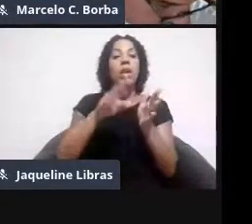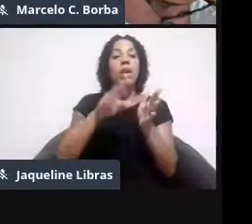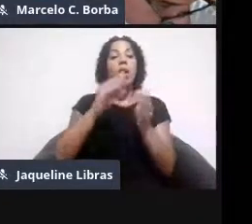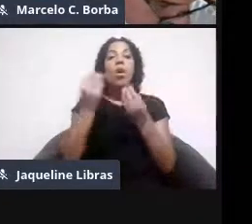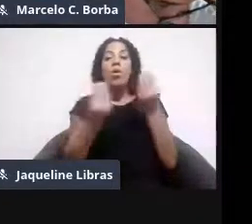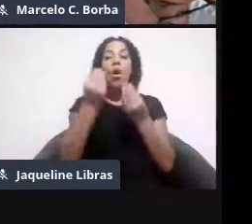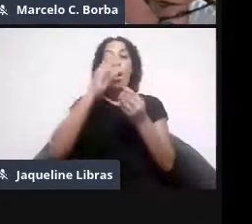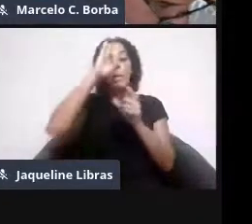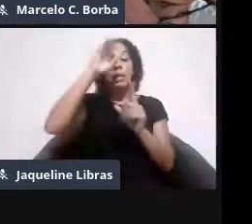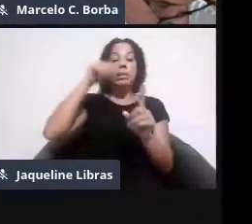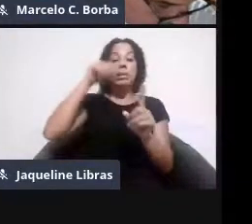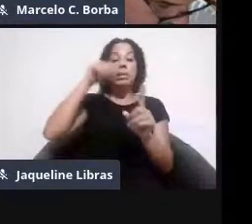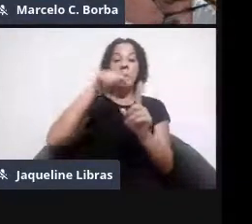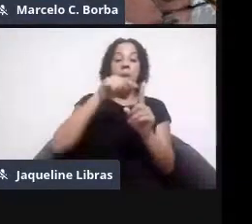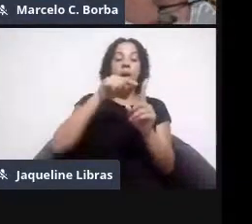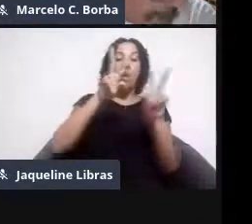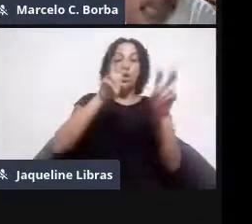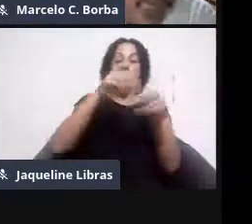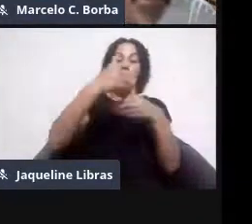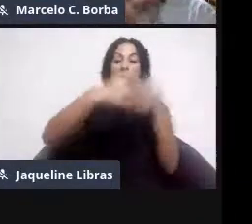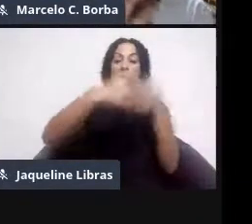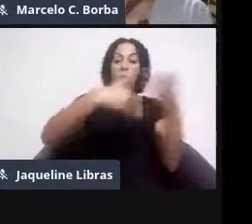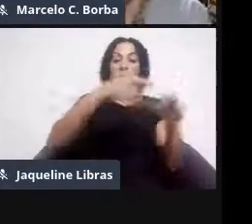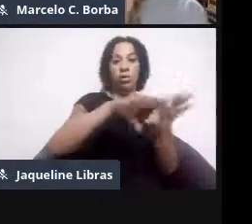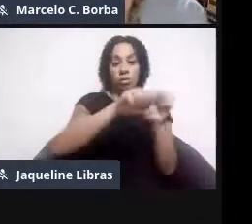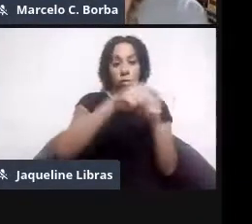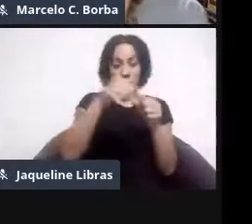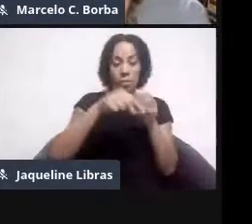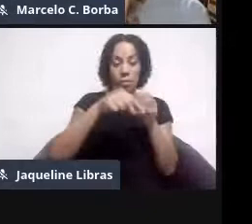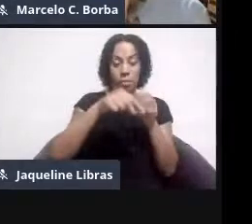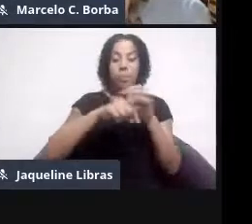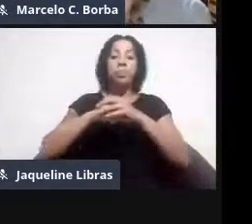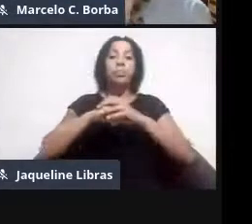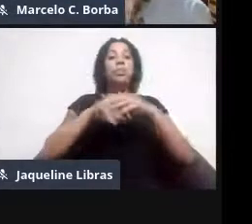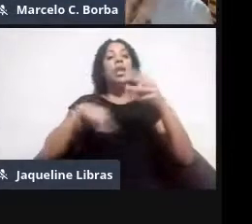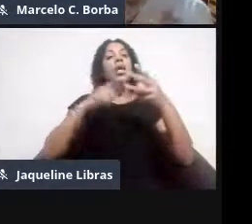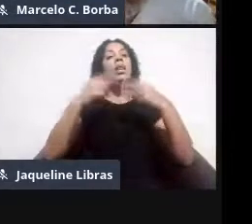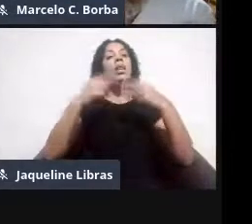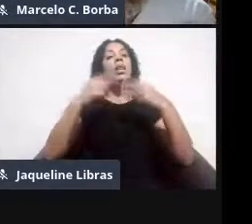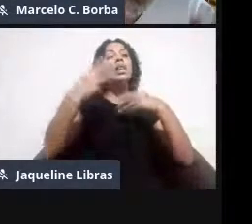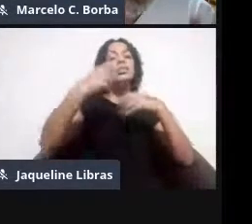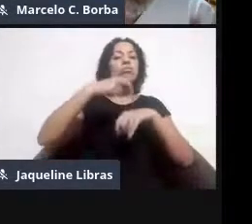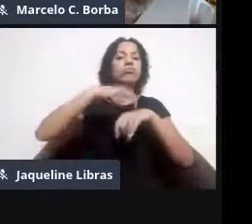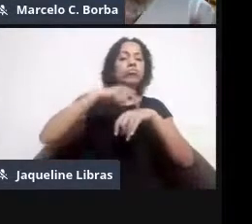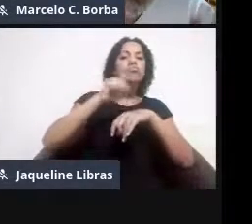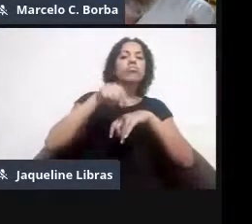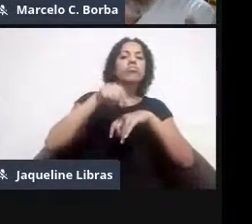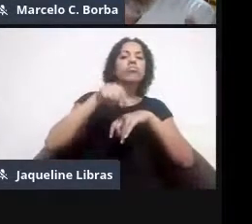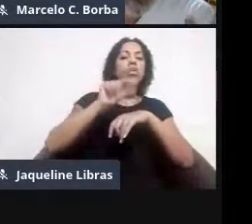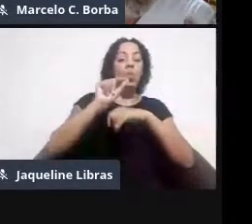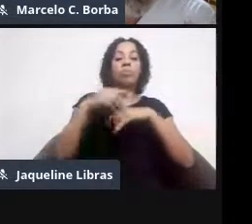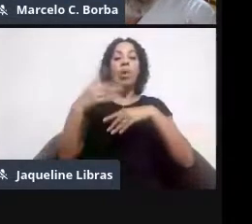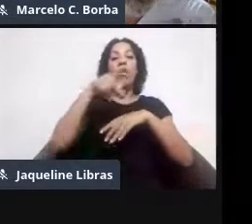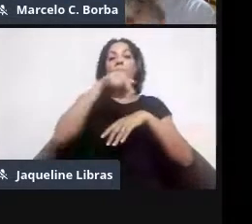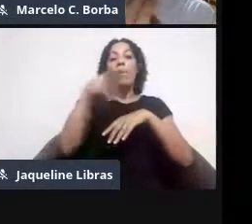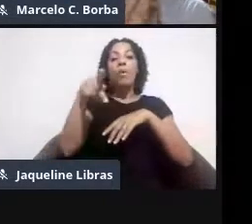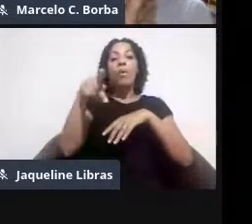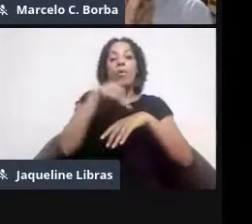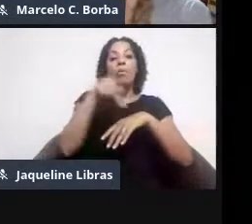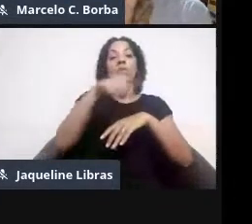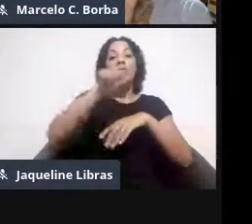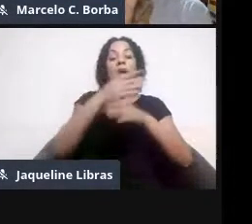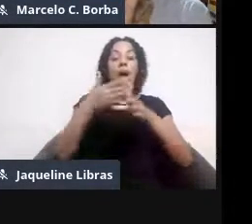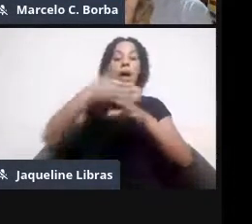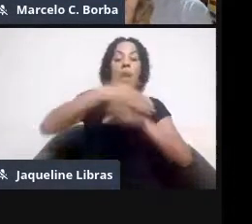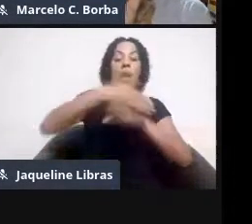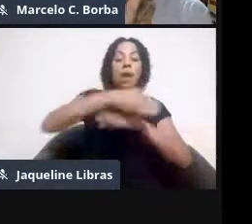da temática daquele processo formativo. Um terceiro momento é quando os professores entram num ciclo que